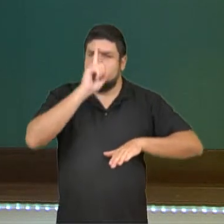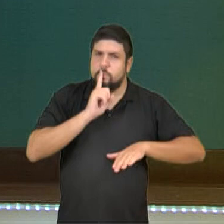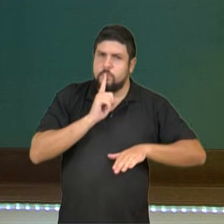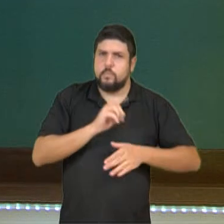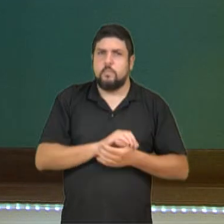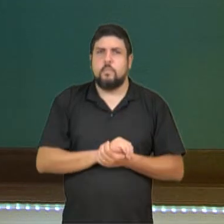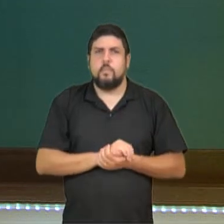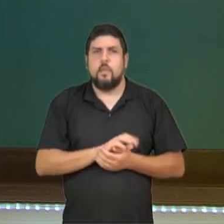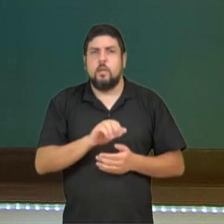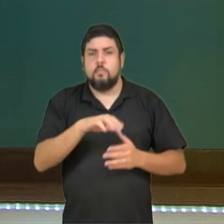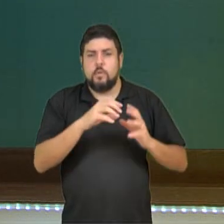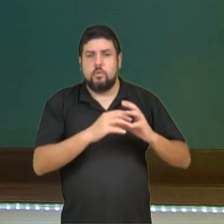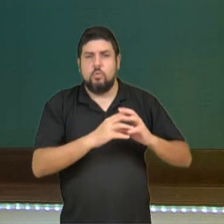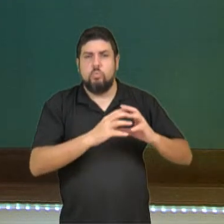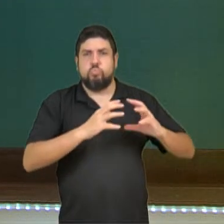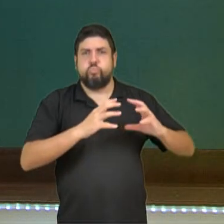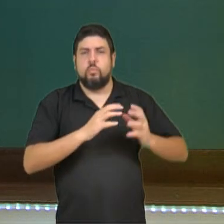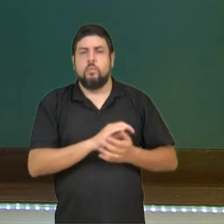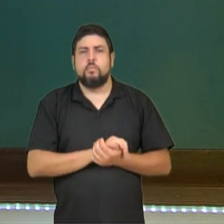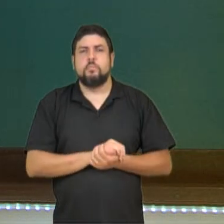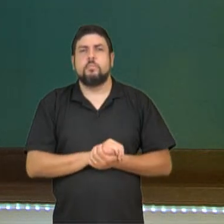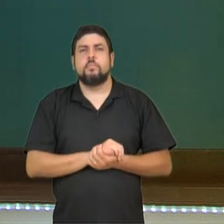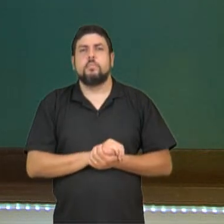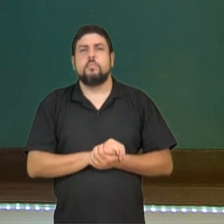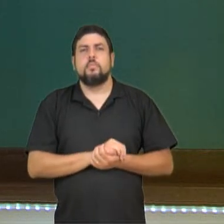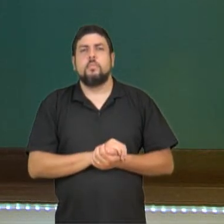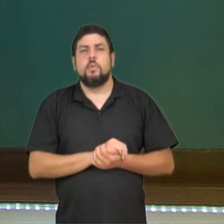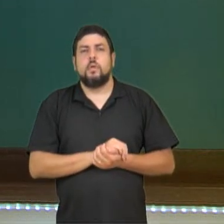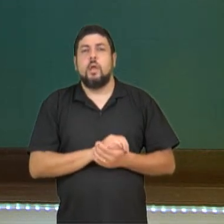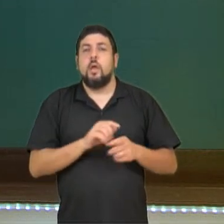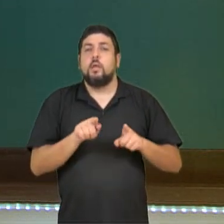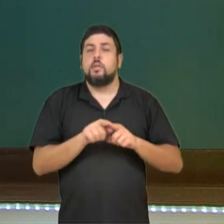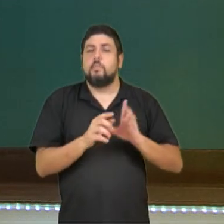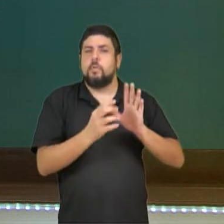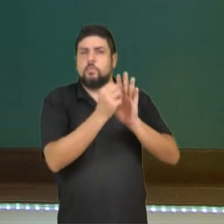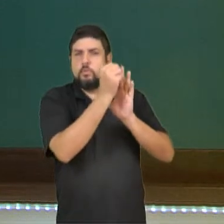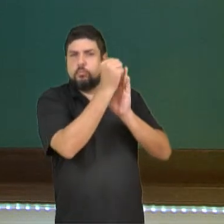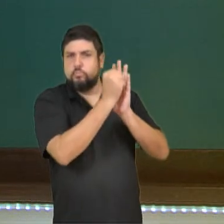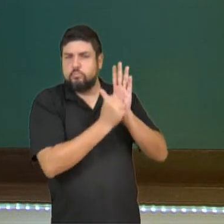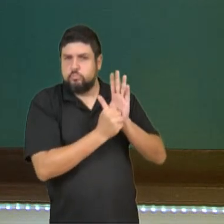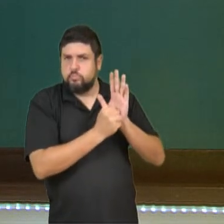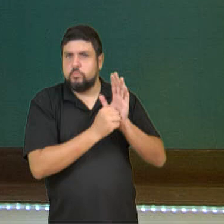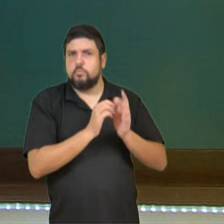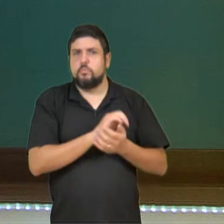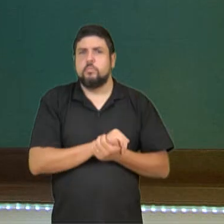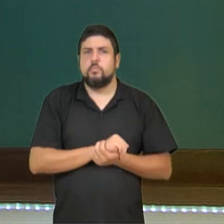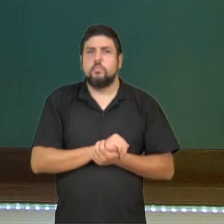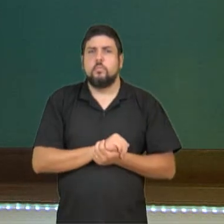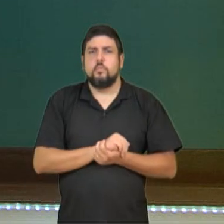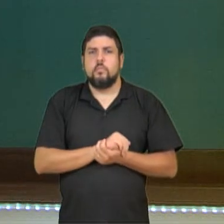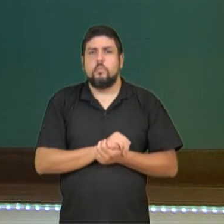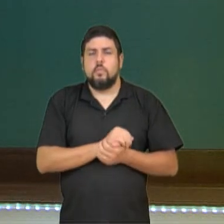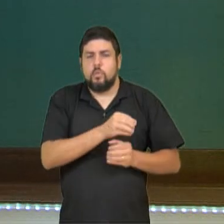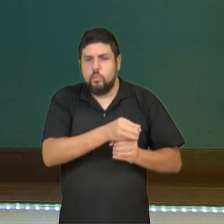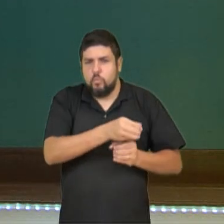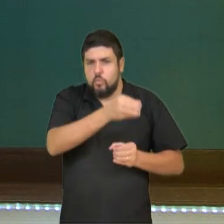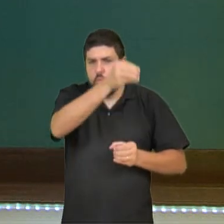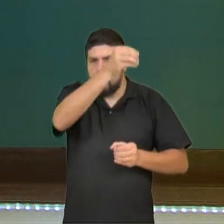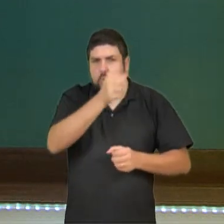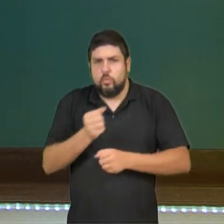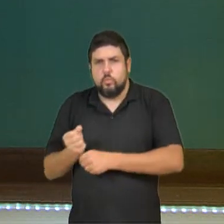são maiores, tá? Precisa das luvas também, aqui está a imagem das luvas, os bastões,